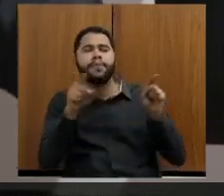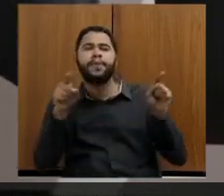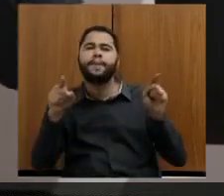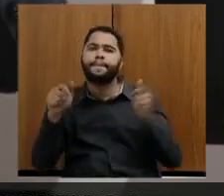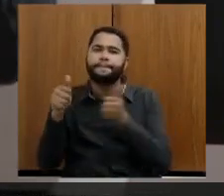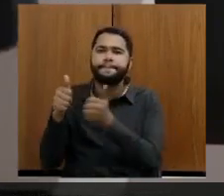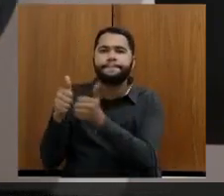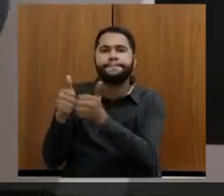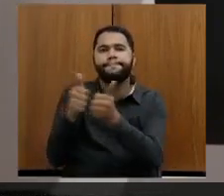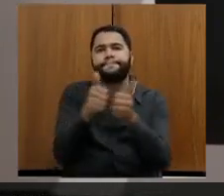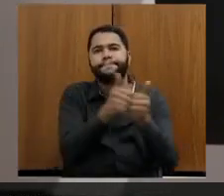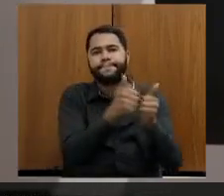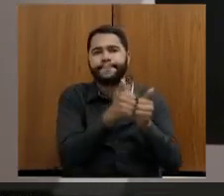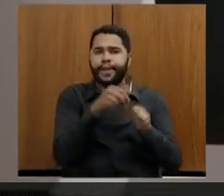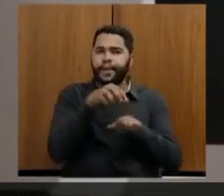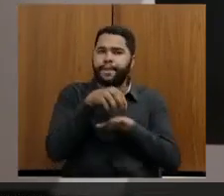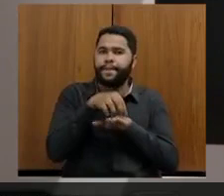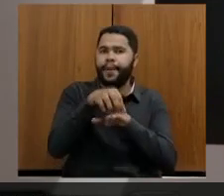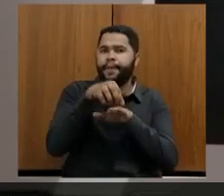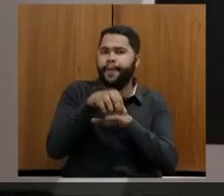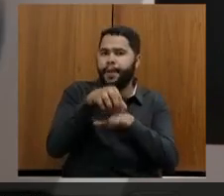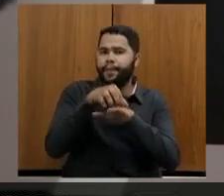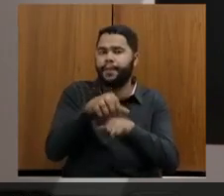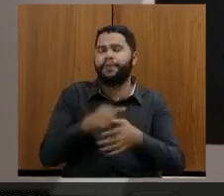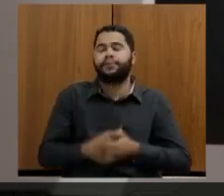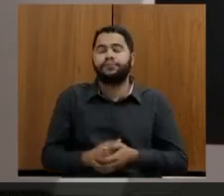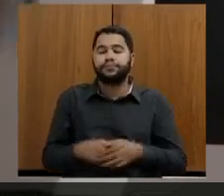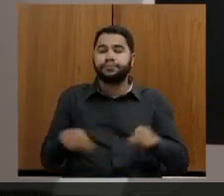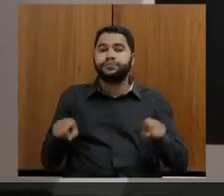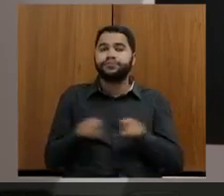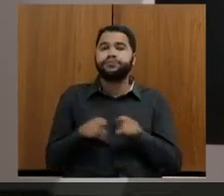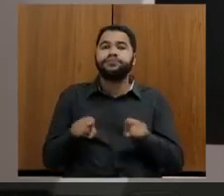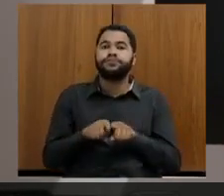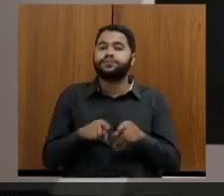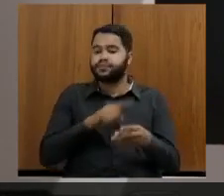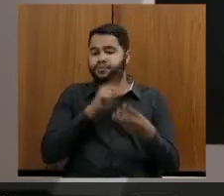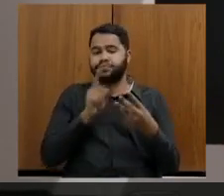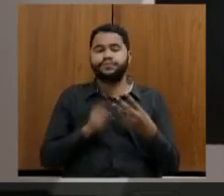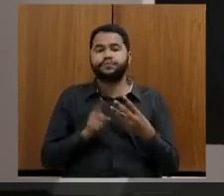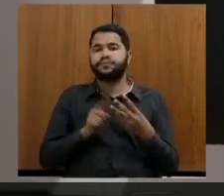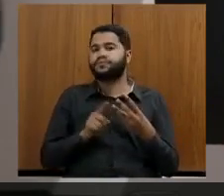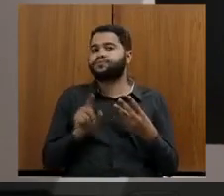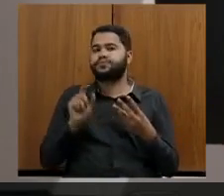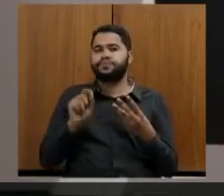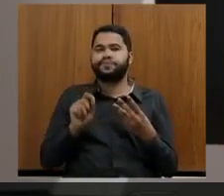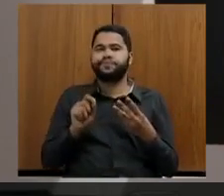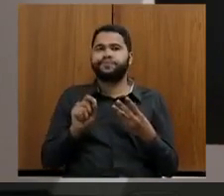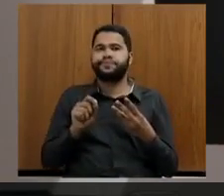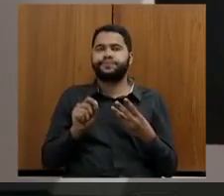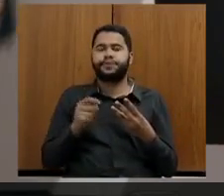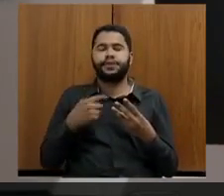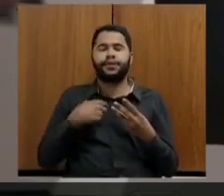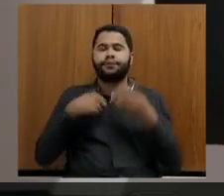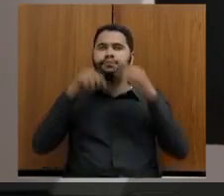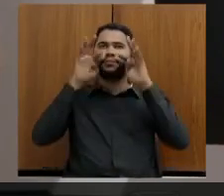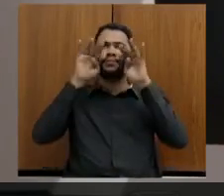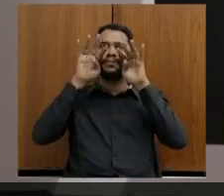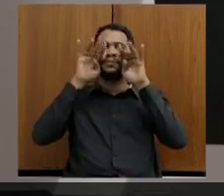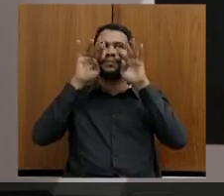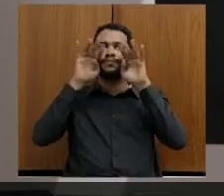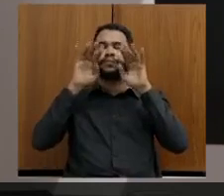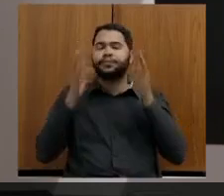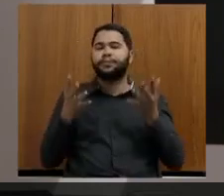dos centros turísticos ah e também terceiro que é a menina dos meus olhos o